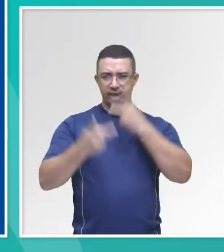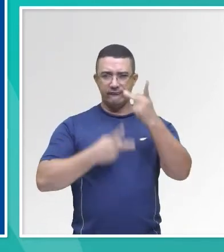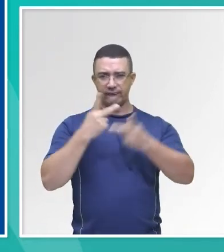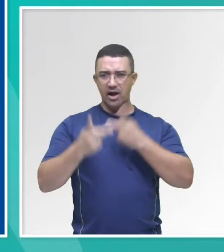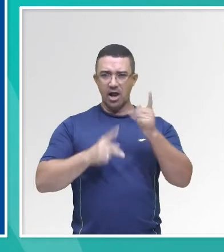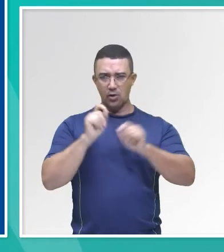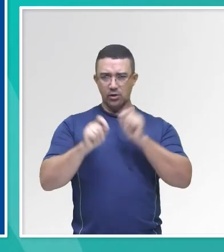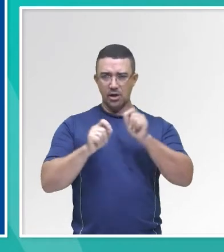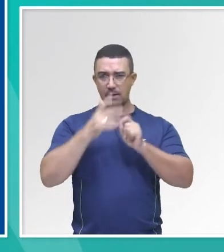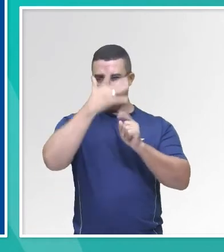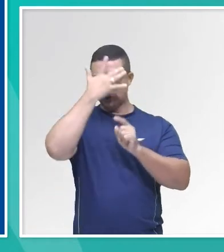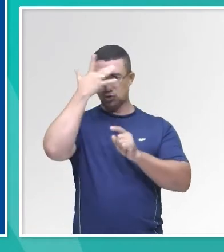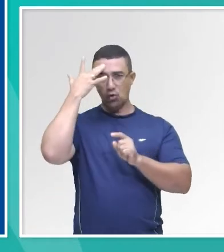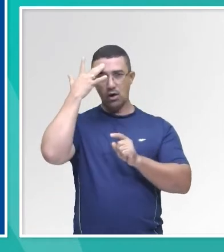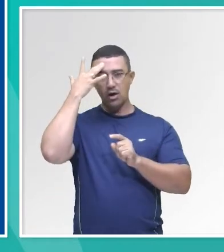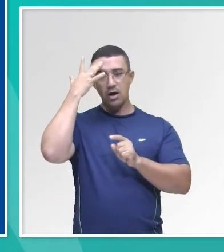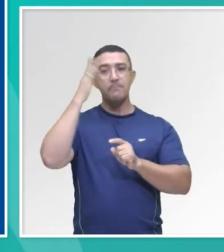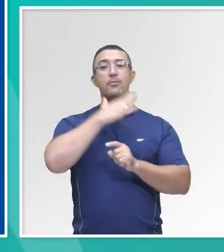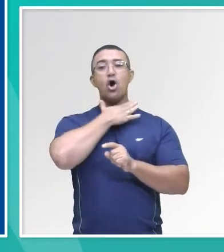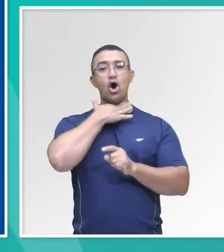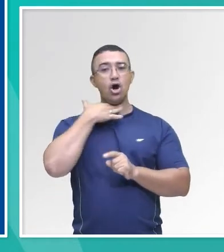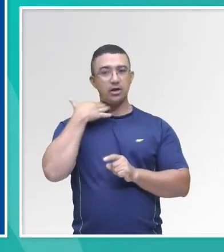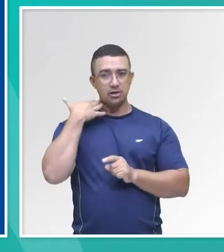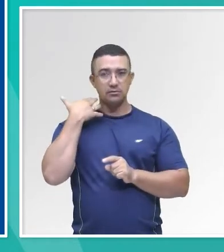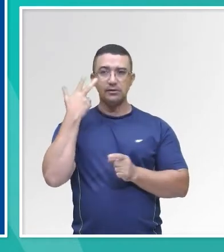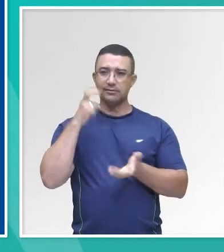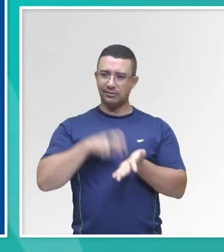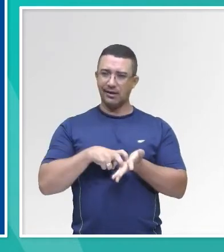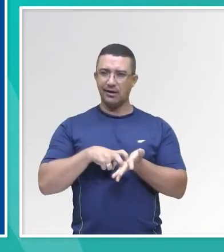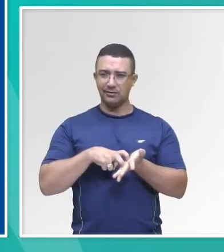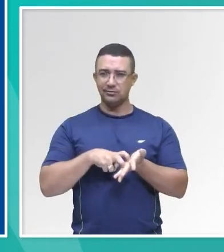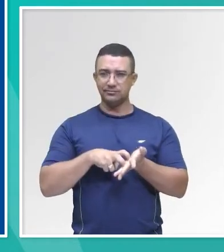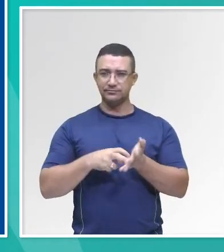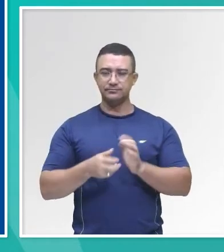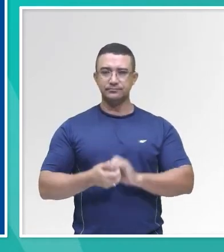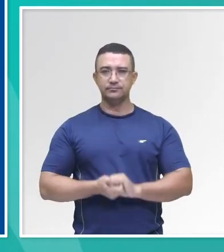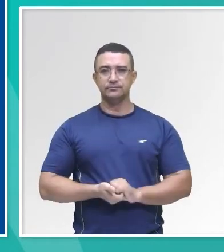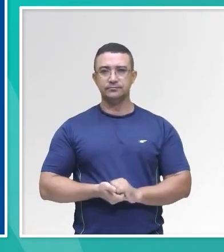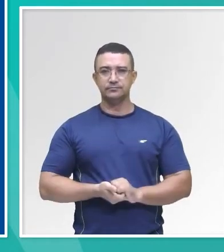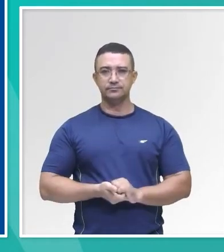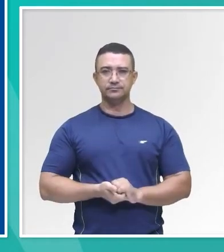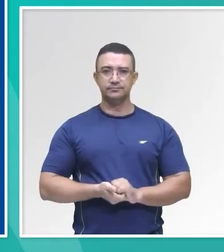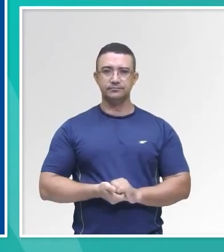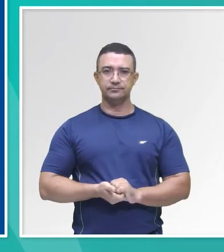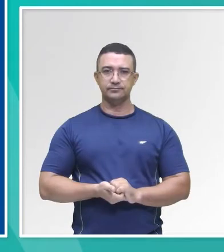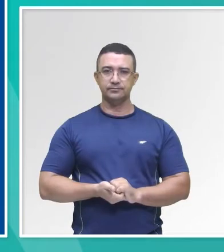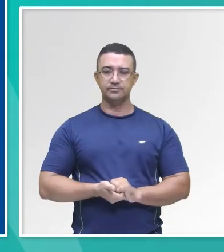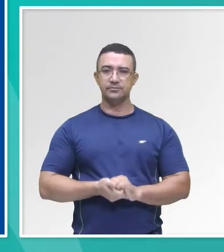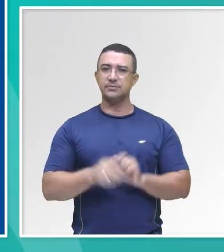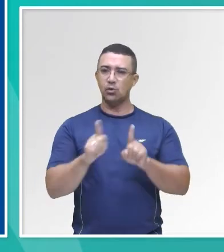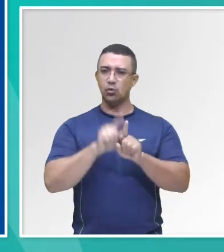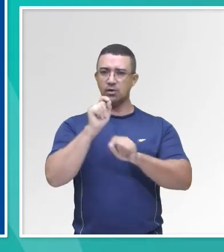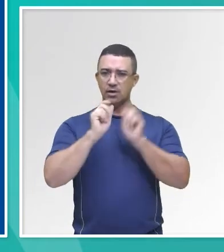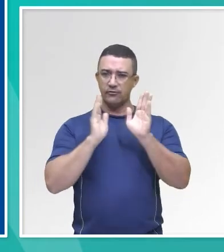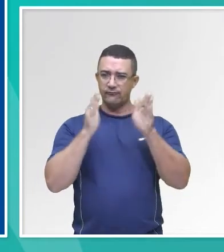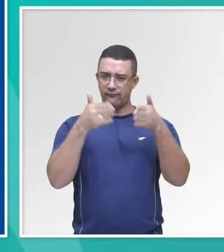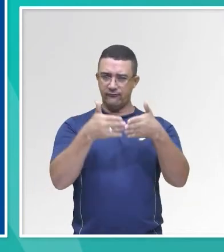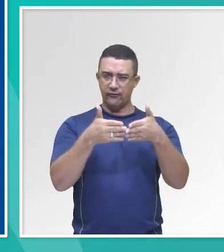seja, por ele ser quantitativamente um número menor de páginas, ele vai focar